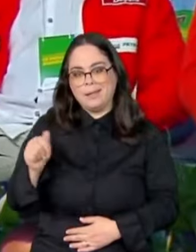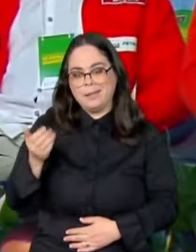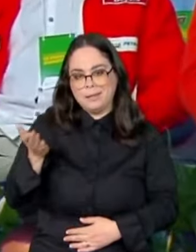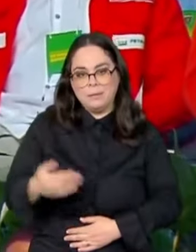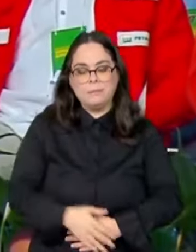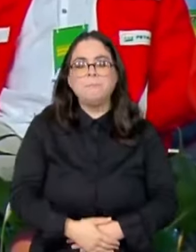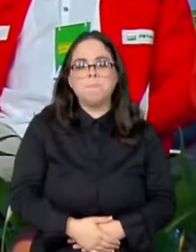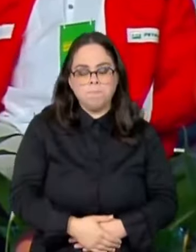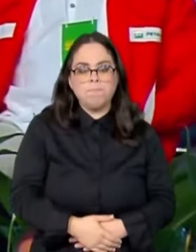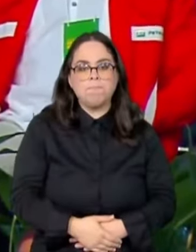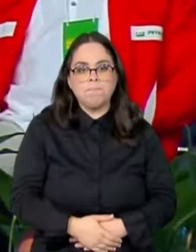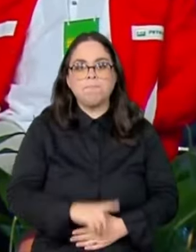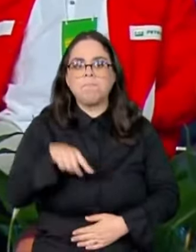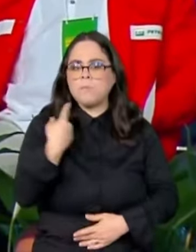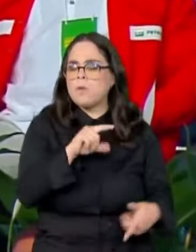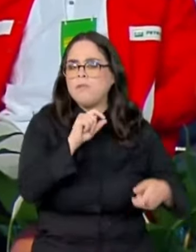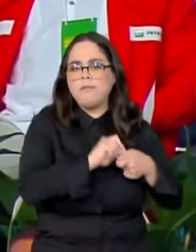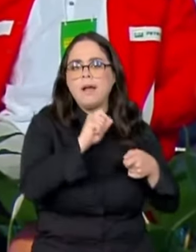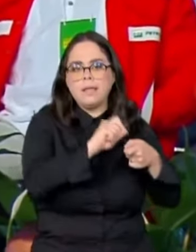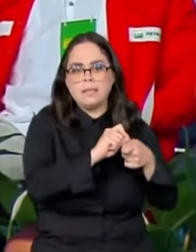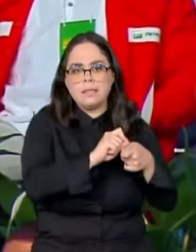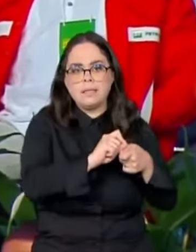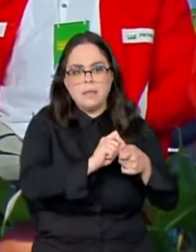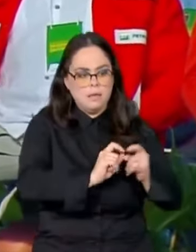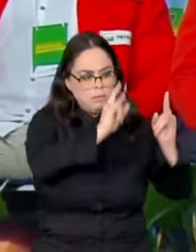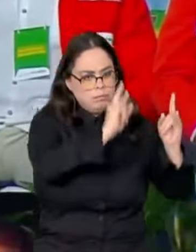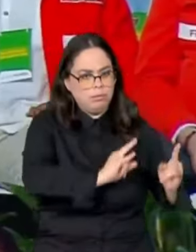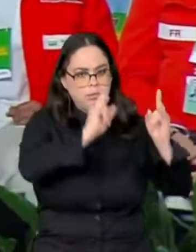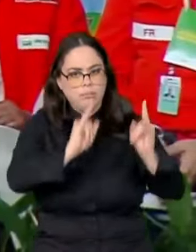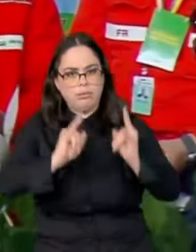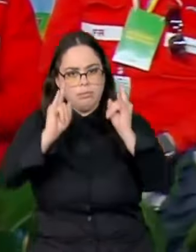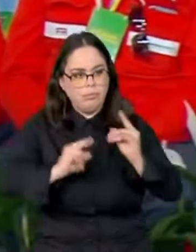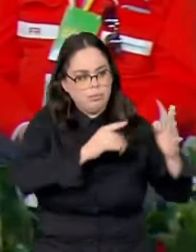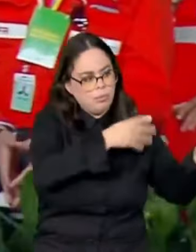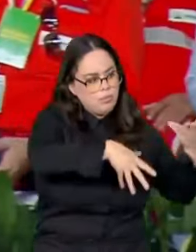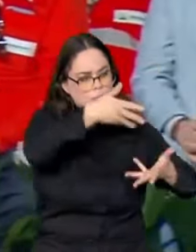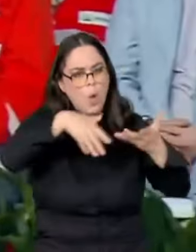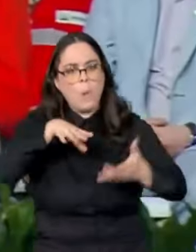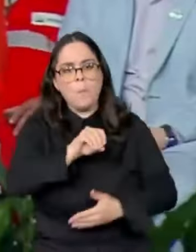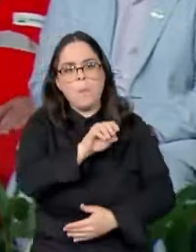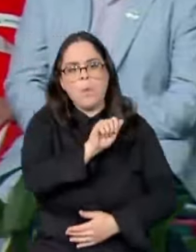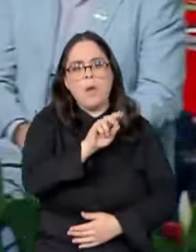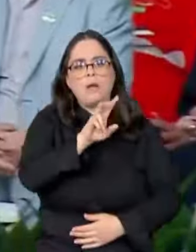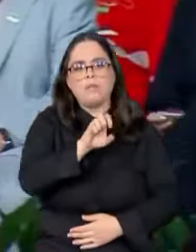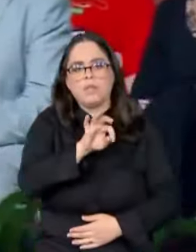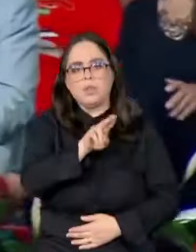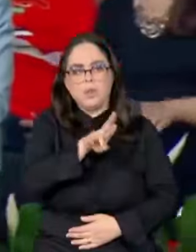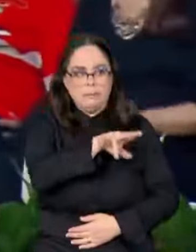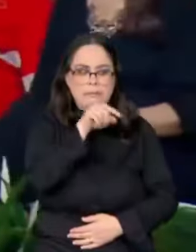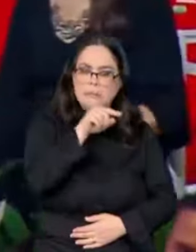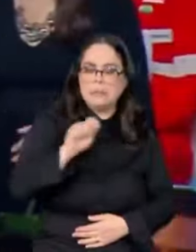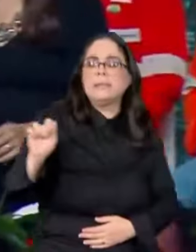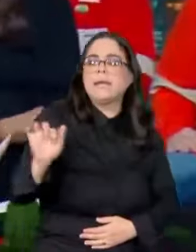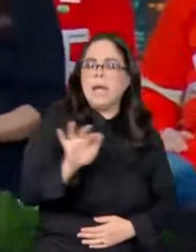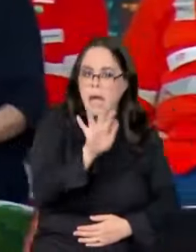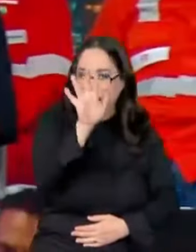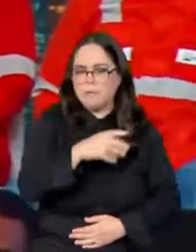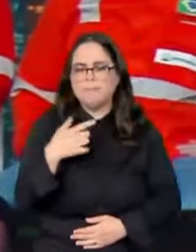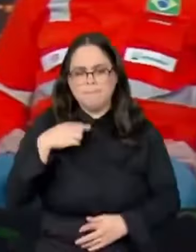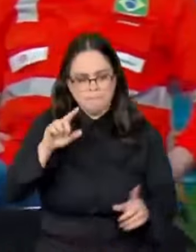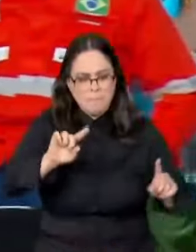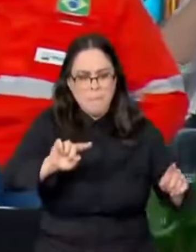custando caro a gente fazer esse complexo Boa Ventura. Está custando caro. Mas vamos fazer a pergunta